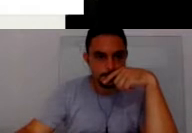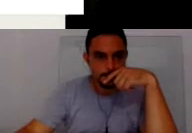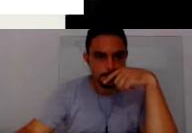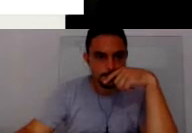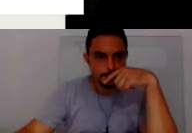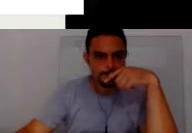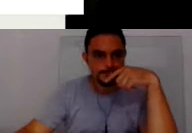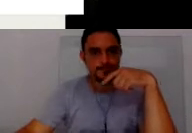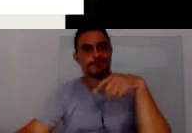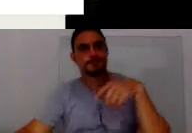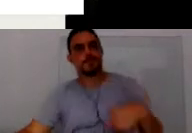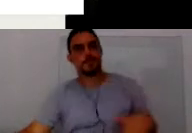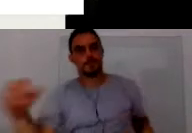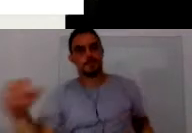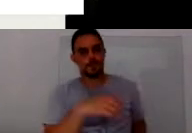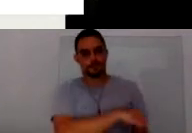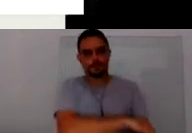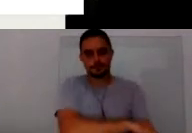E de novo.